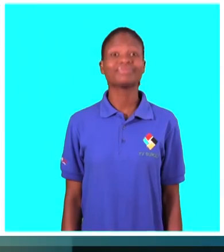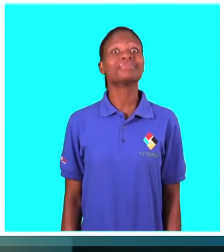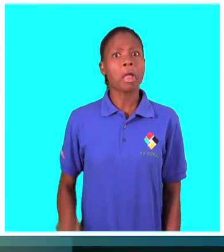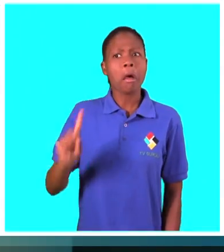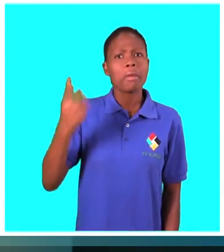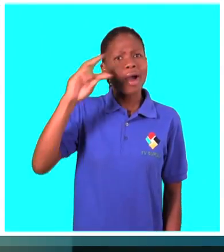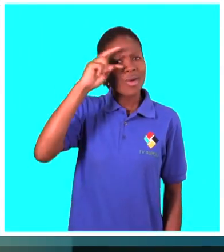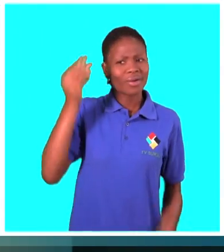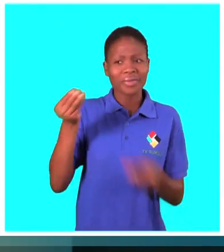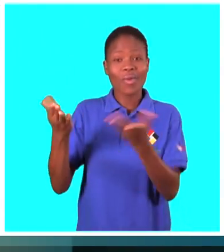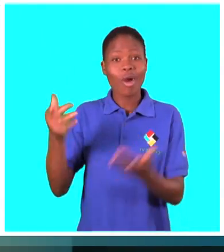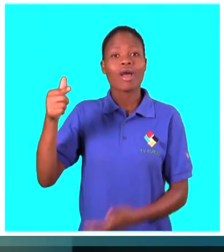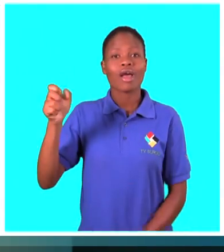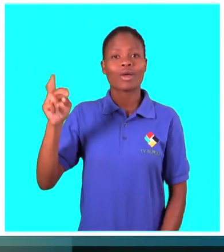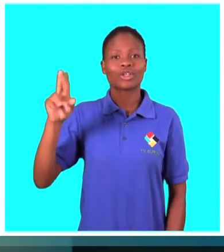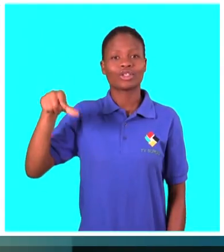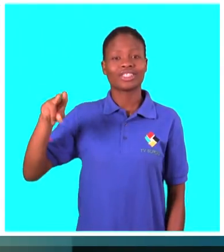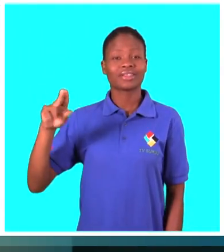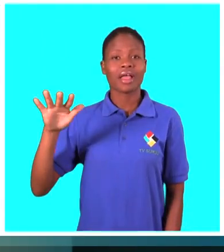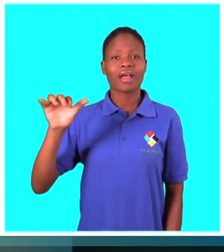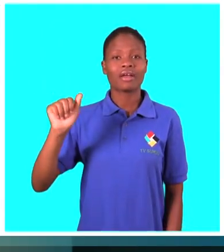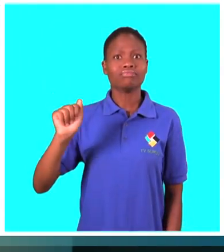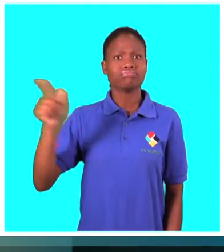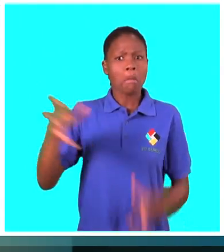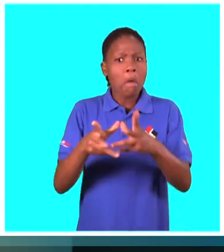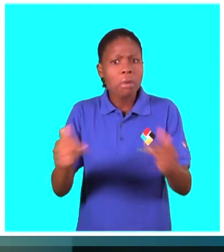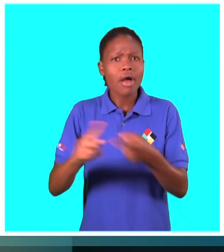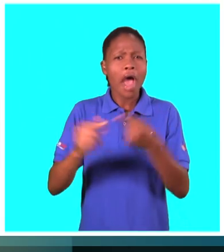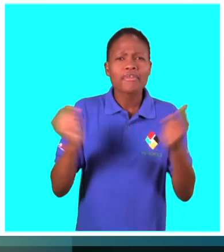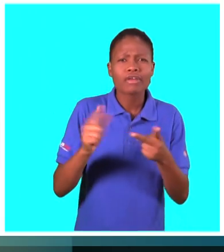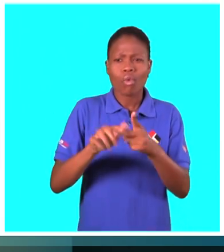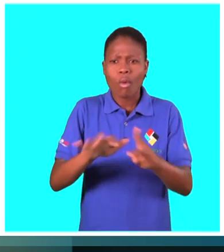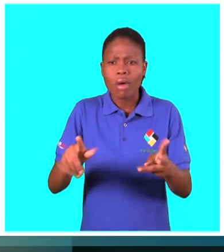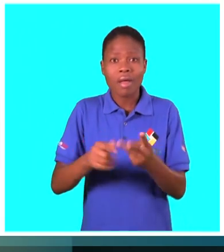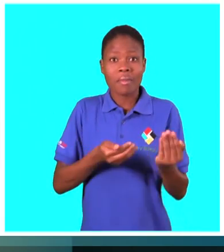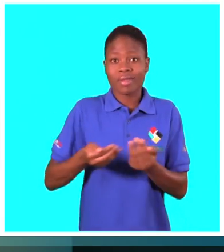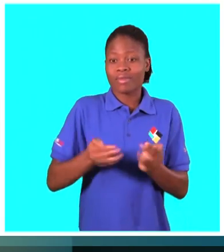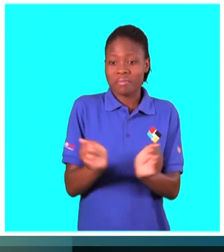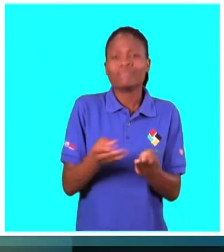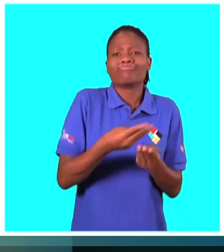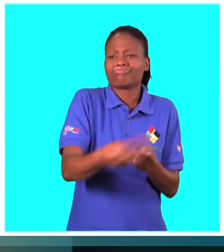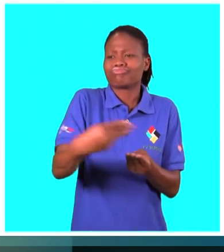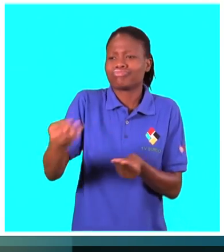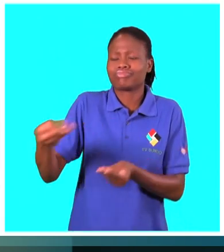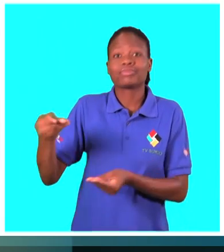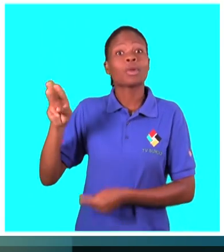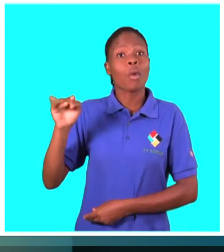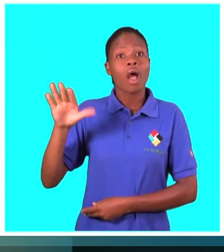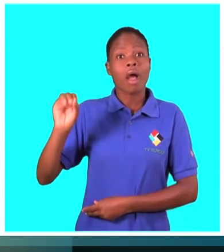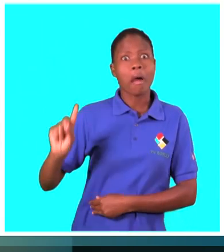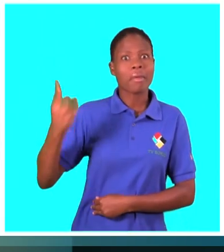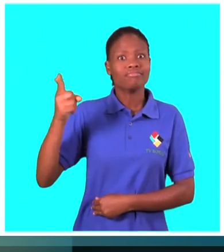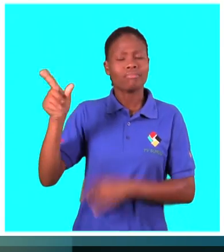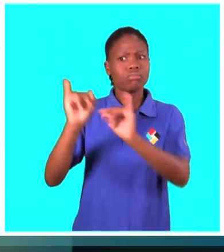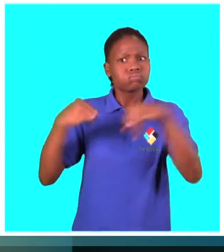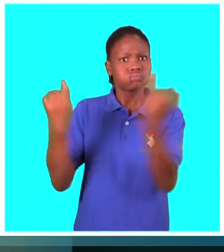A primeira-dama da Turquia ofereceu bens alimentares e produtos diversos ao infantário 1º de maio, na cidade de Maputo.